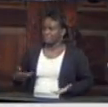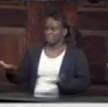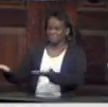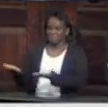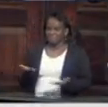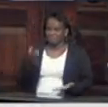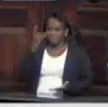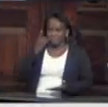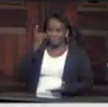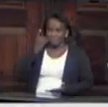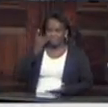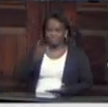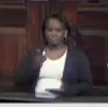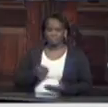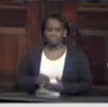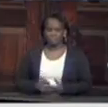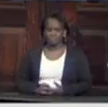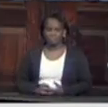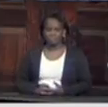senhor deputado